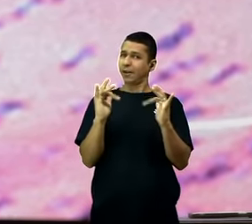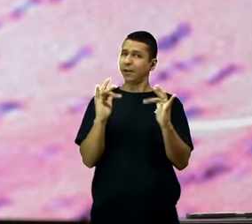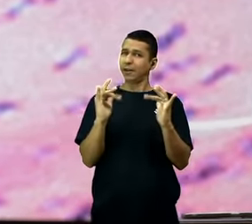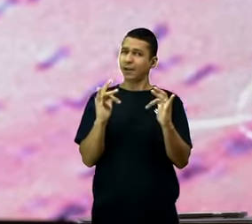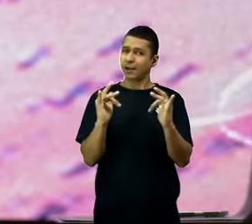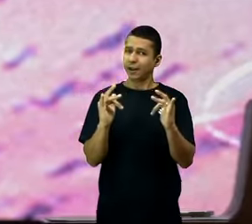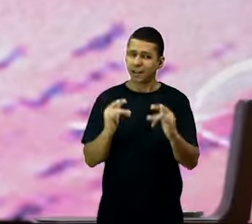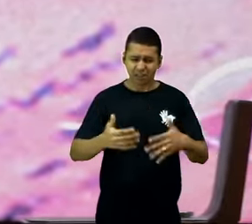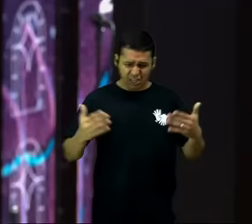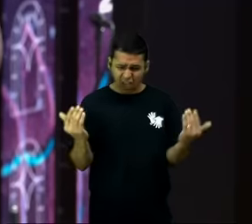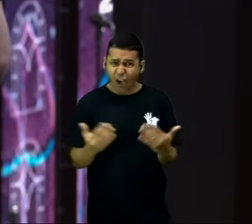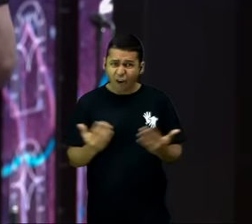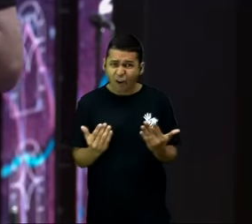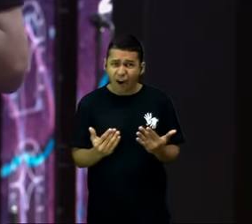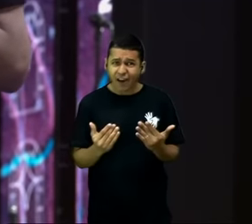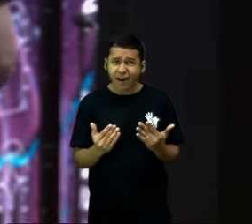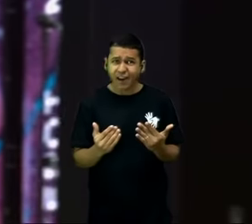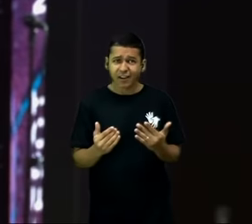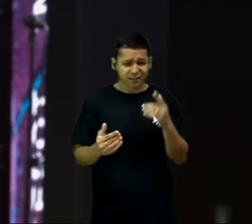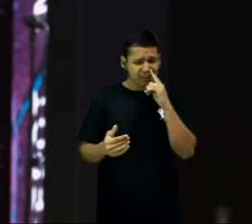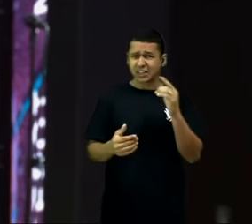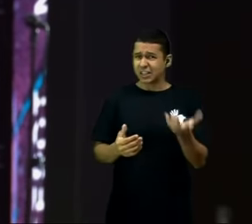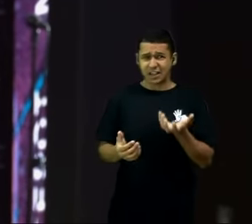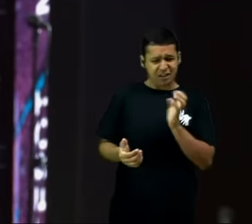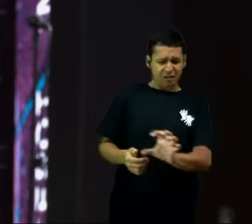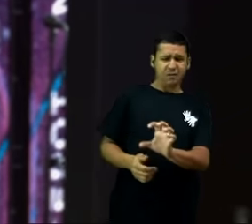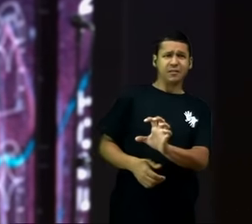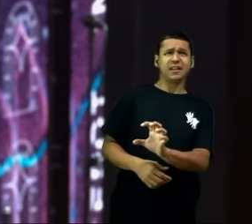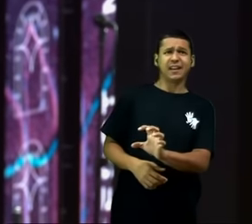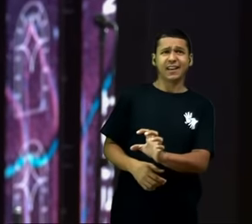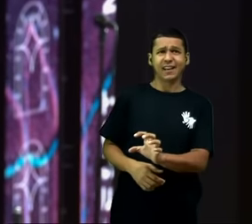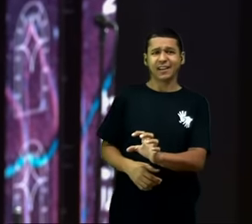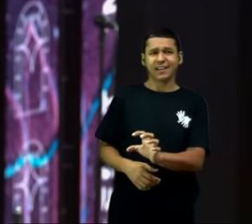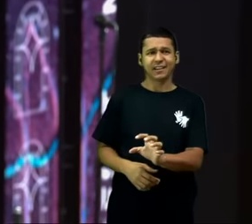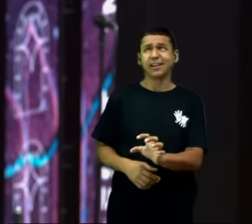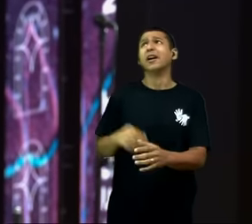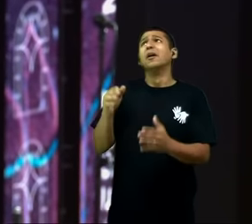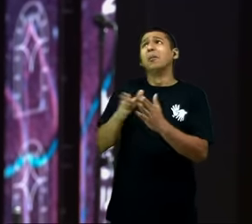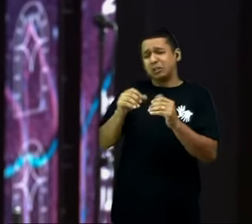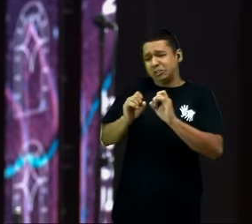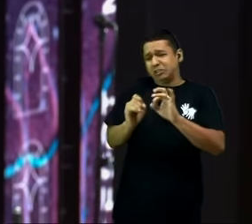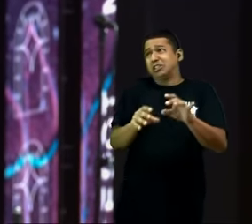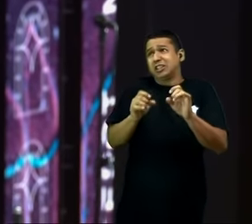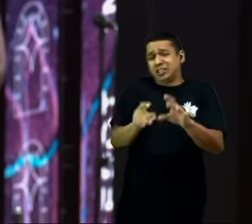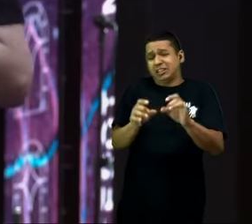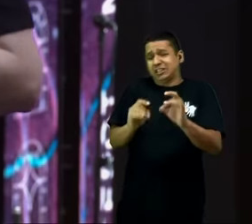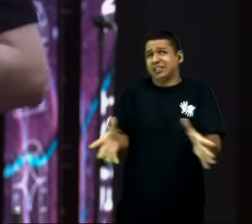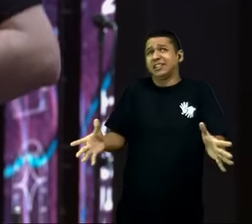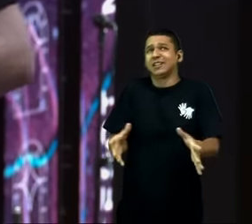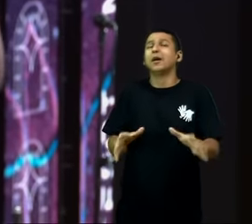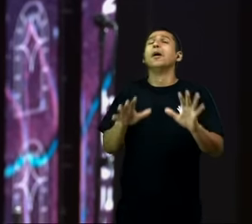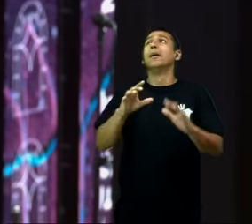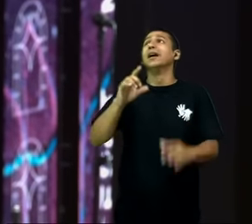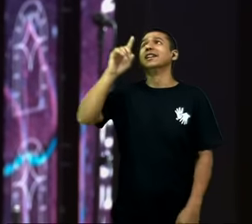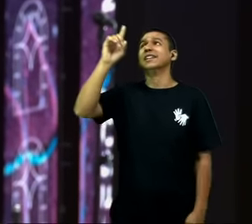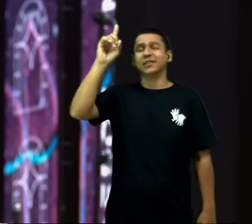Eu nunca vi uma tralha, um demônio desse. Tira esse satanás da minha vida. Deus te ama